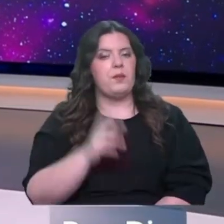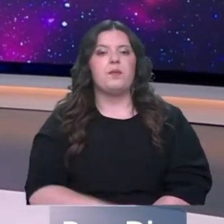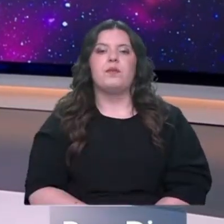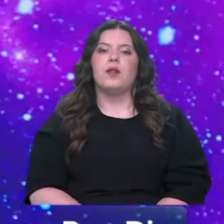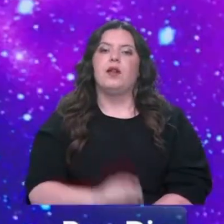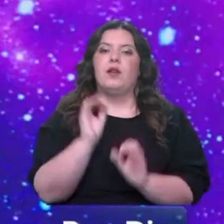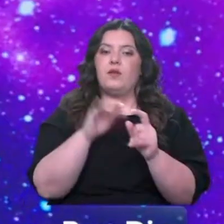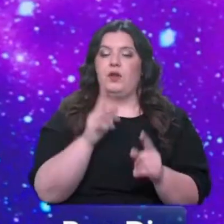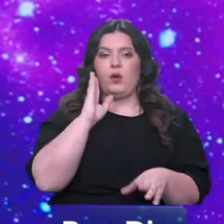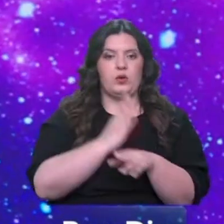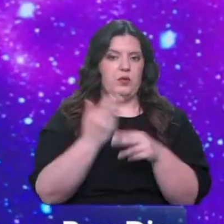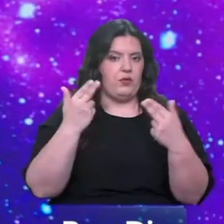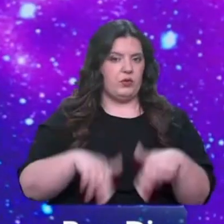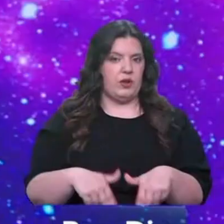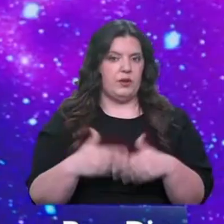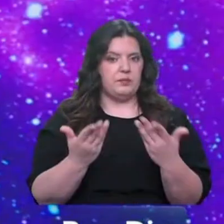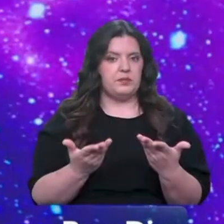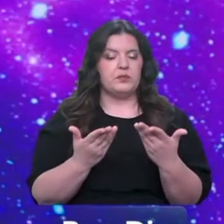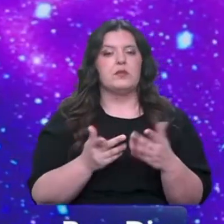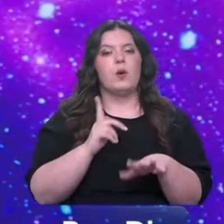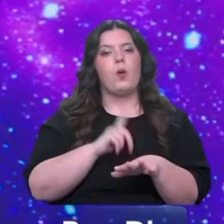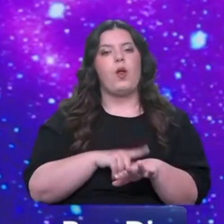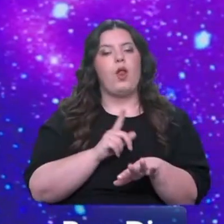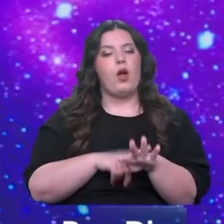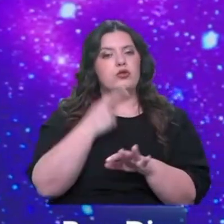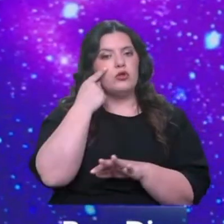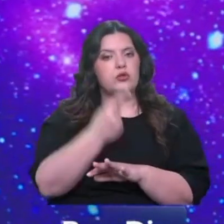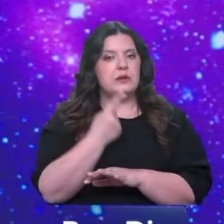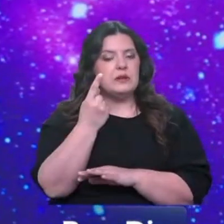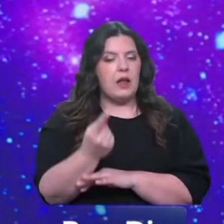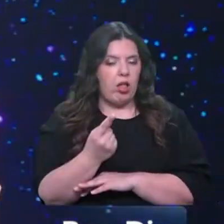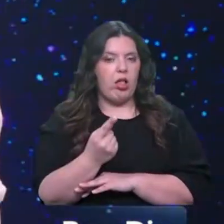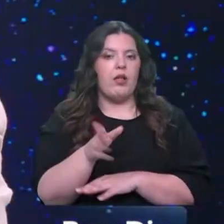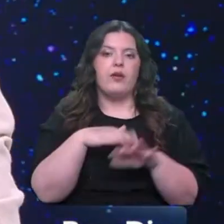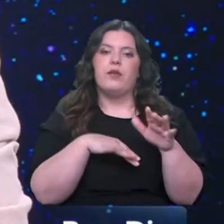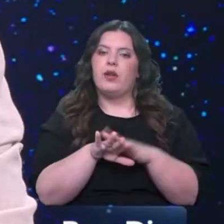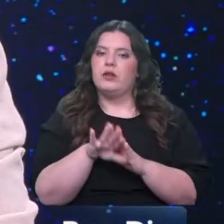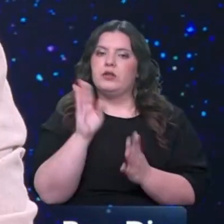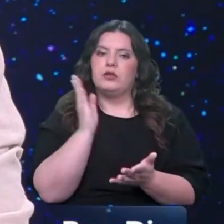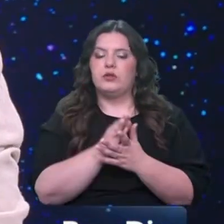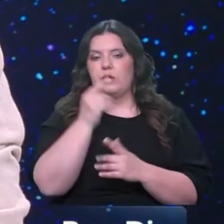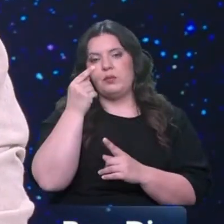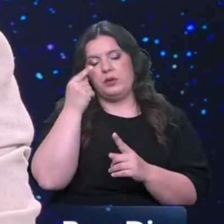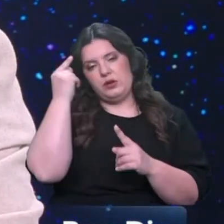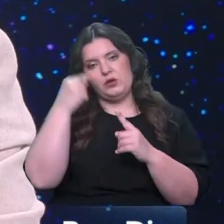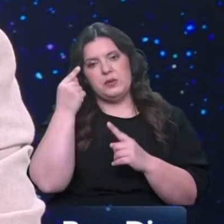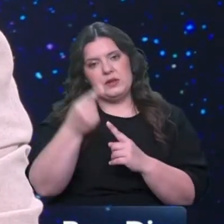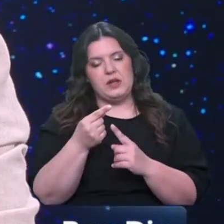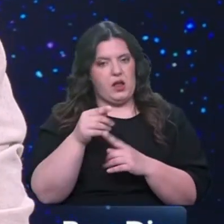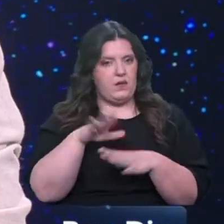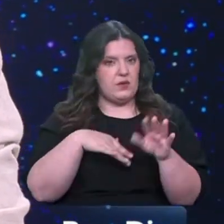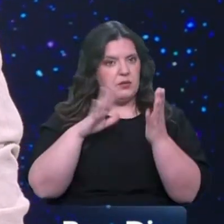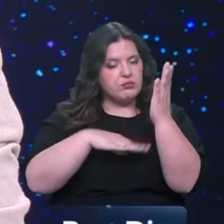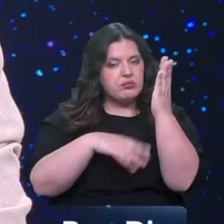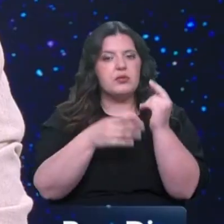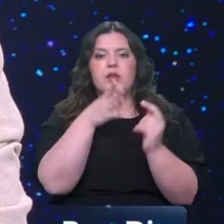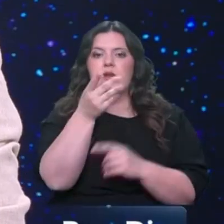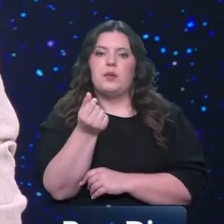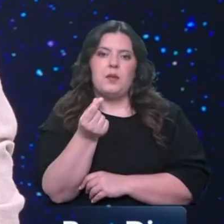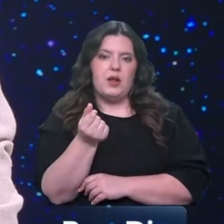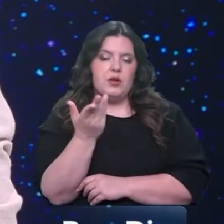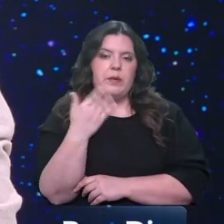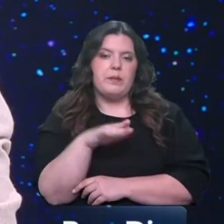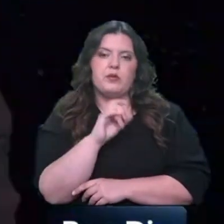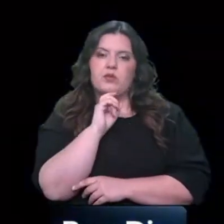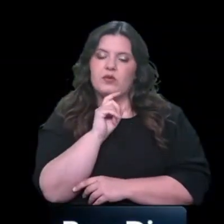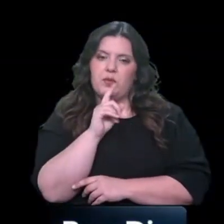terminamos aqui a Última Fronteira com um relógio especial, feito propositadamente para missões espaciais, que nos vais dizer o preço, mas